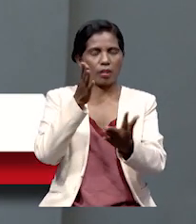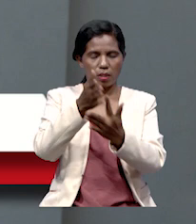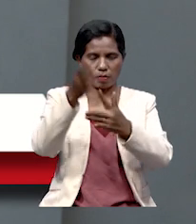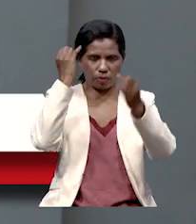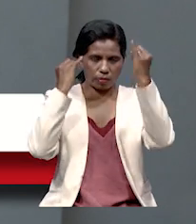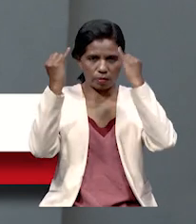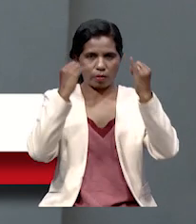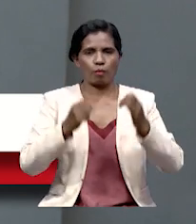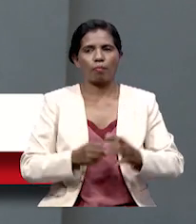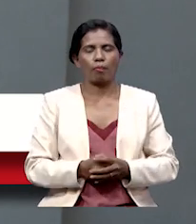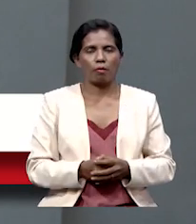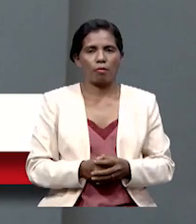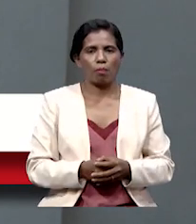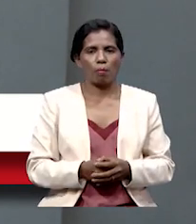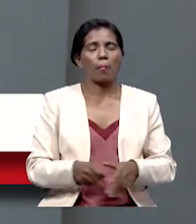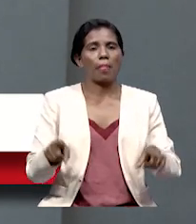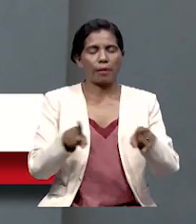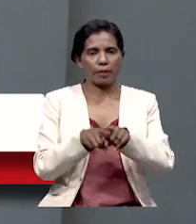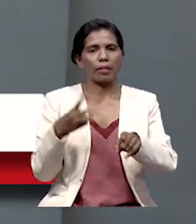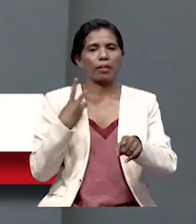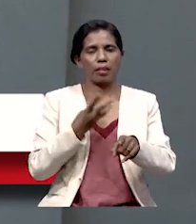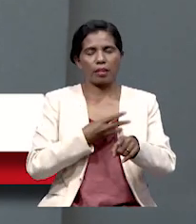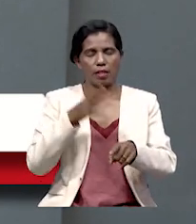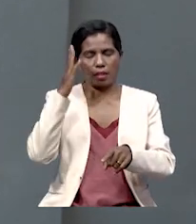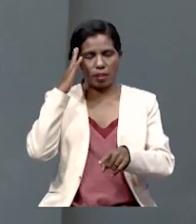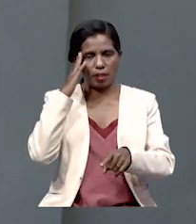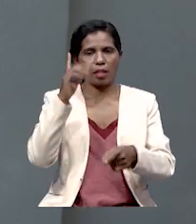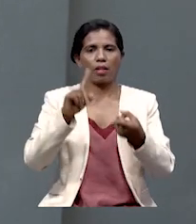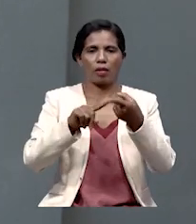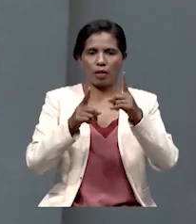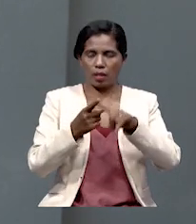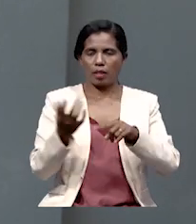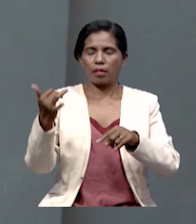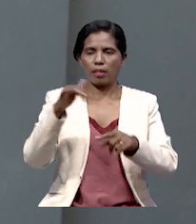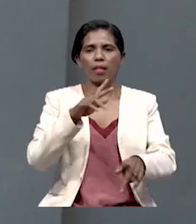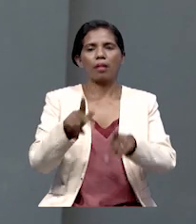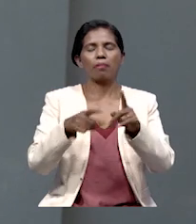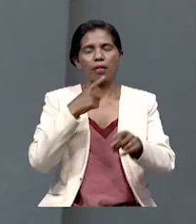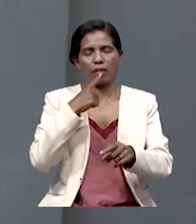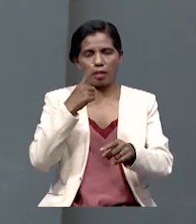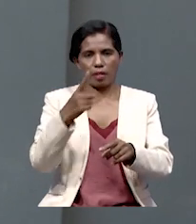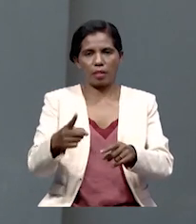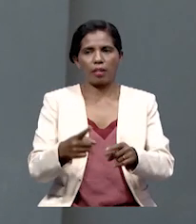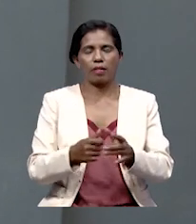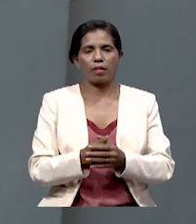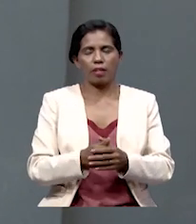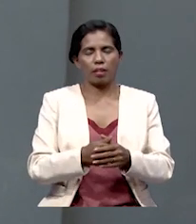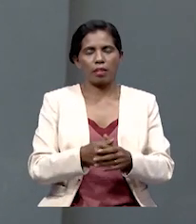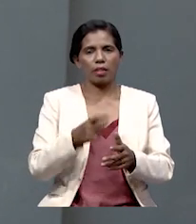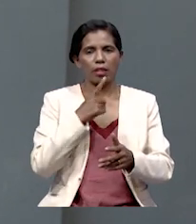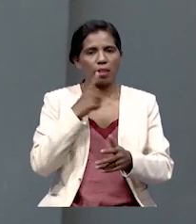informação. Hanesangita Hatene, Maluk Sira, Nebe Emadeang Portador Deficiência de Tilun,